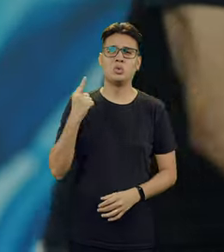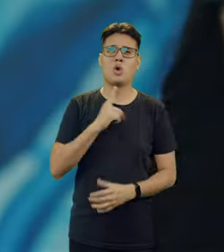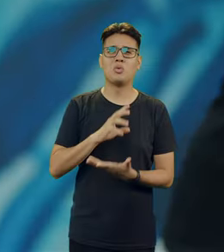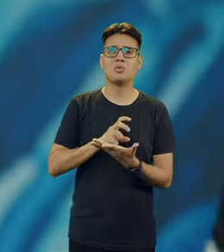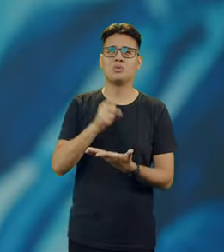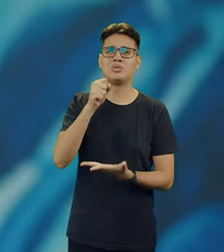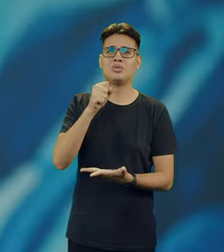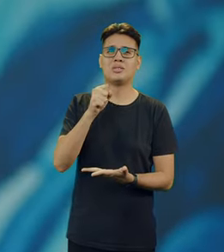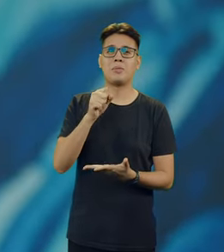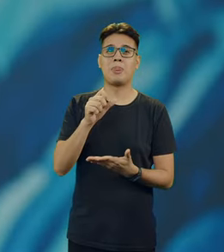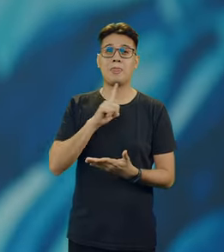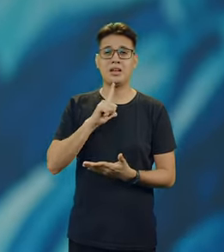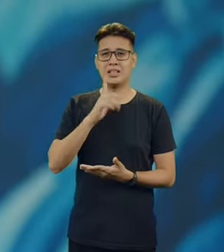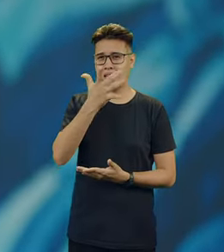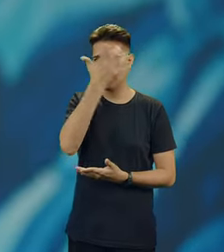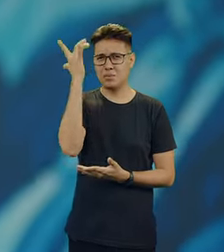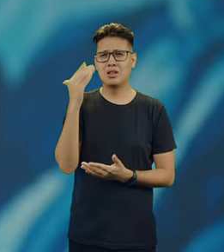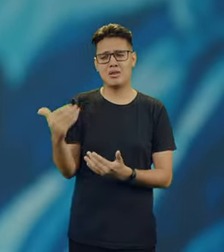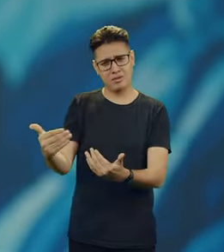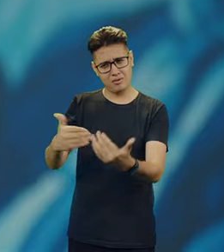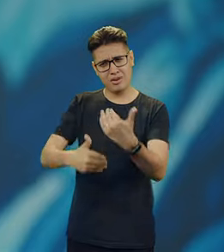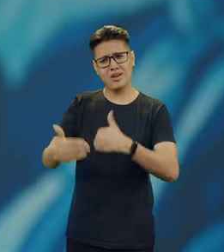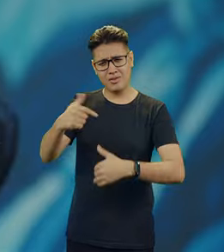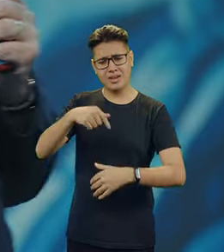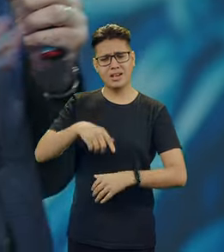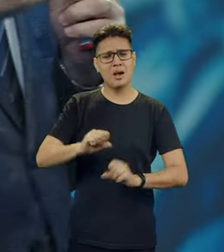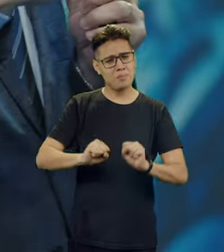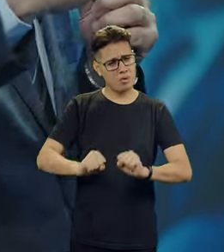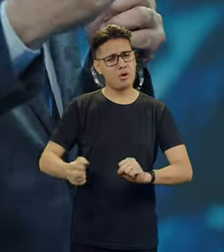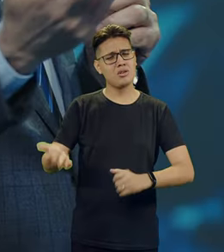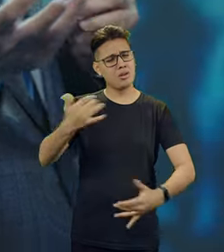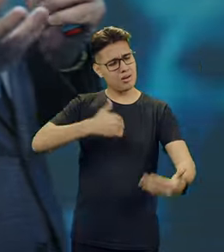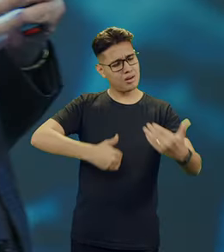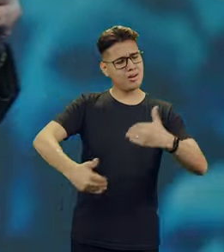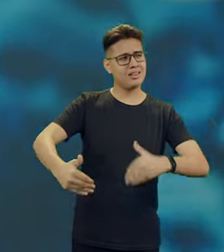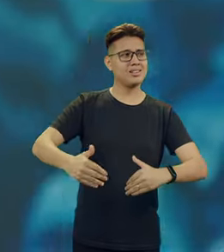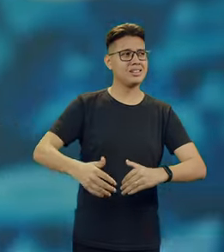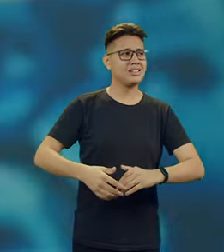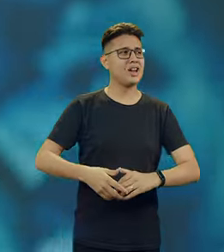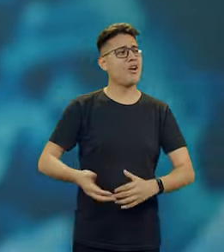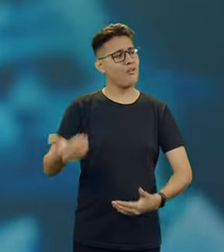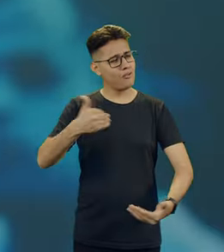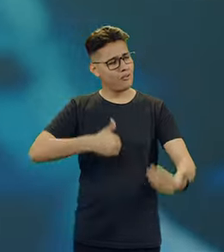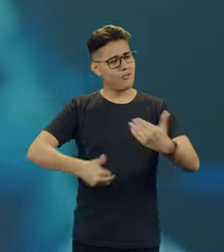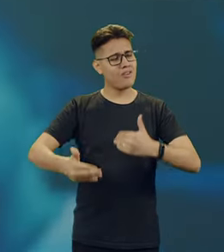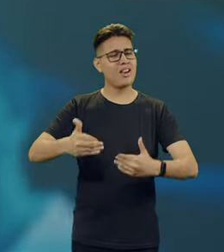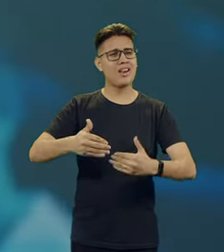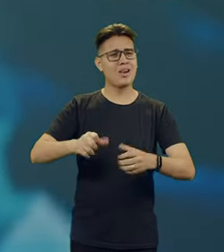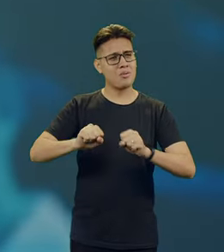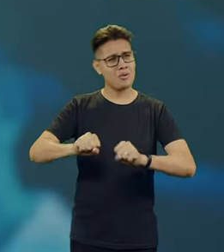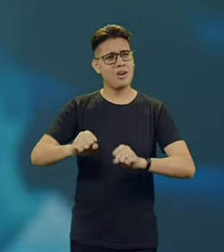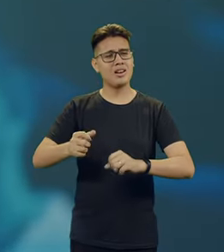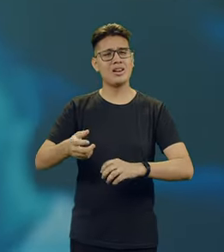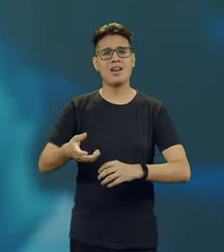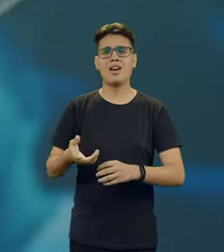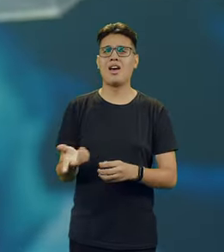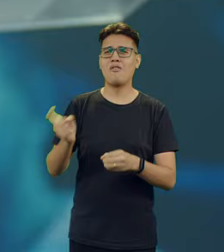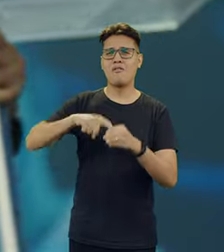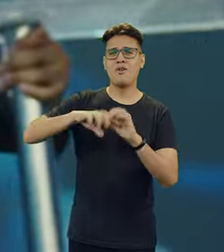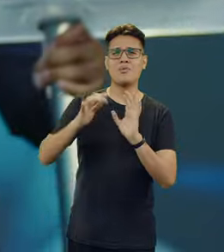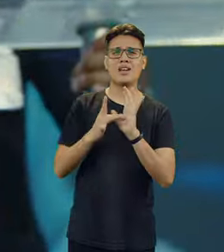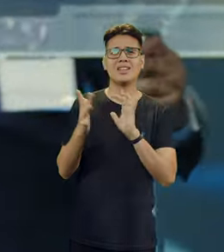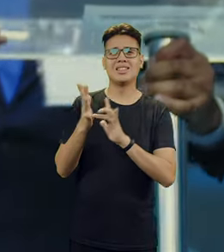Salvador. Se tem alguém, vem à frente, nós vamos orar por você. Pode vir, venha. Venha. Venha reconciliar com